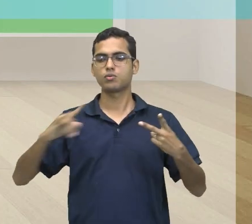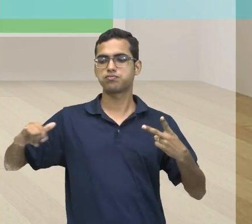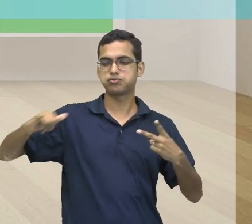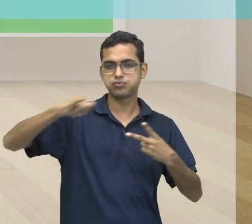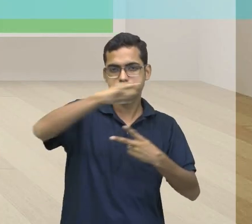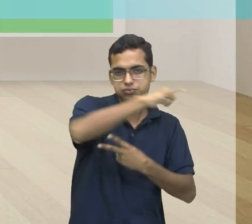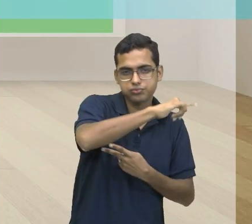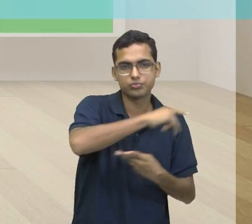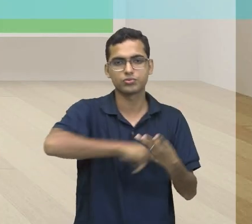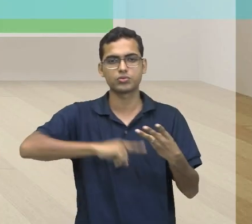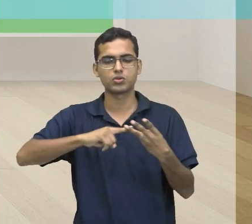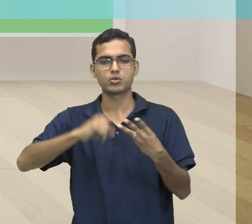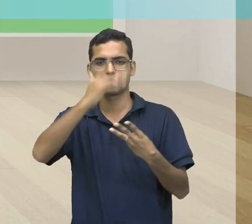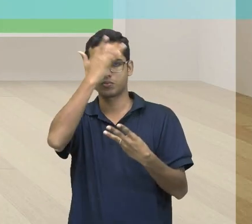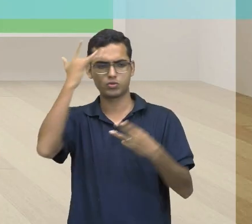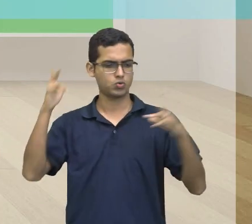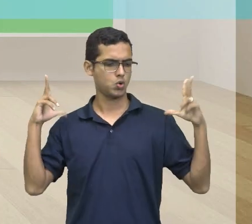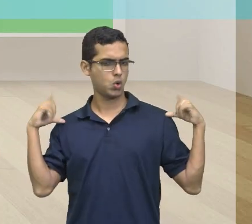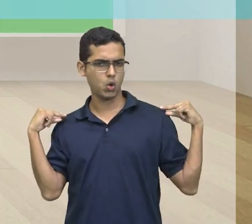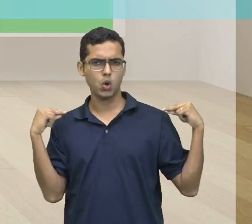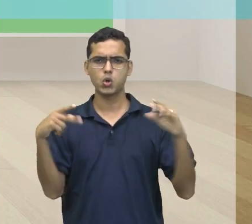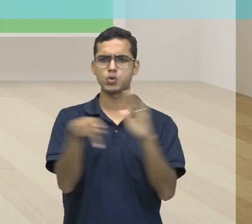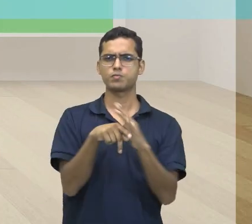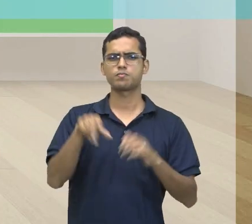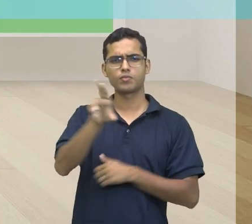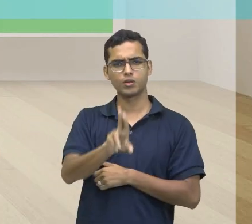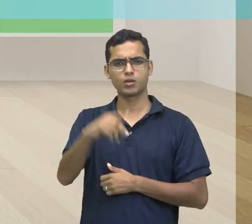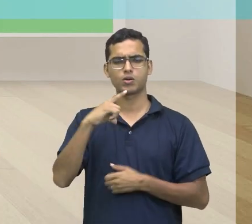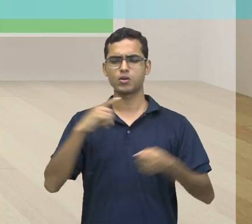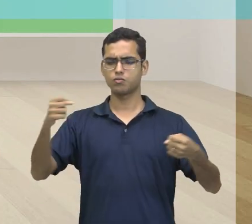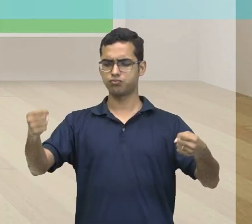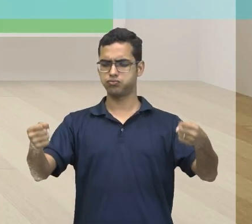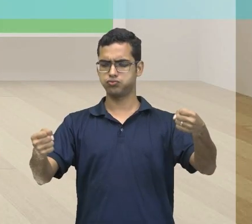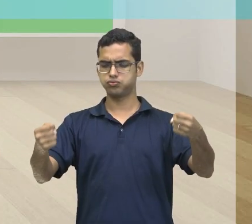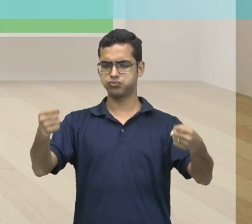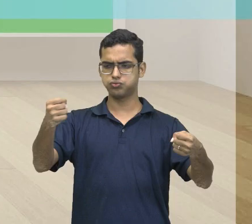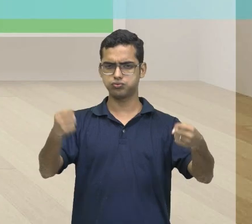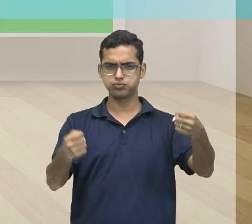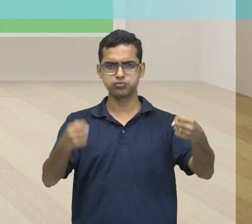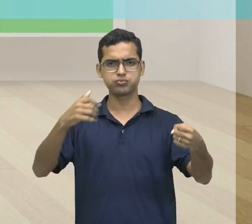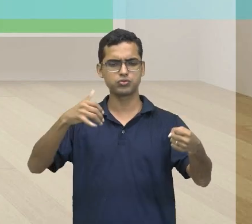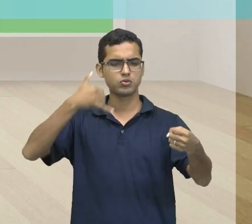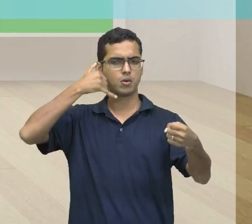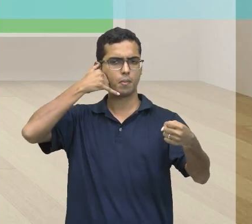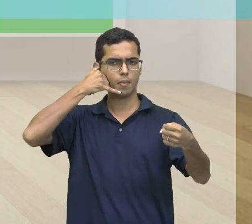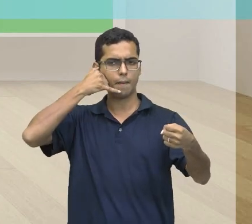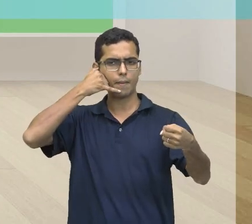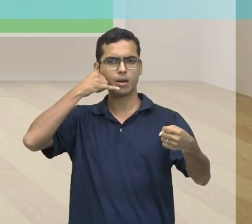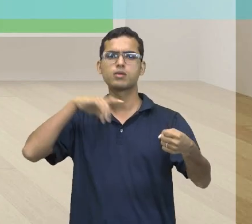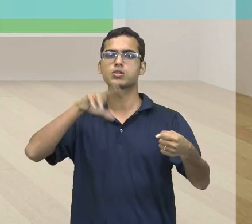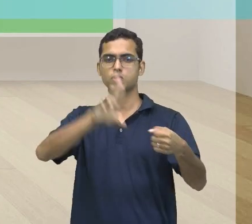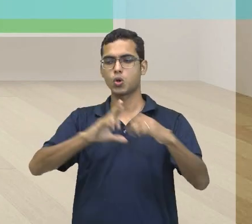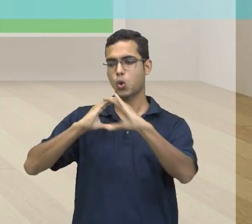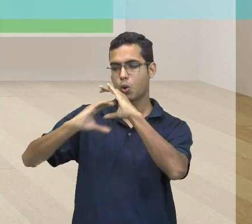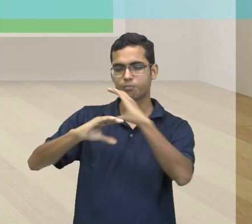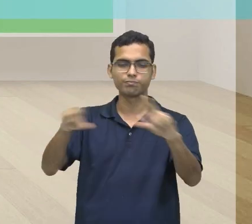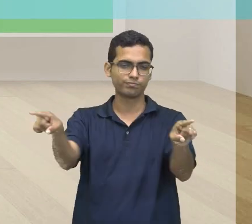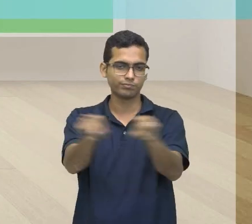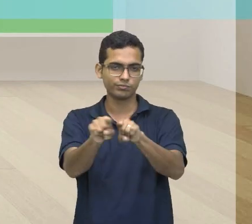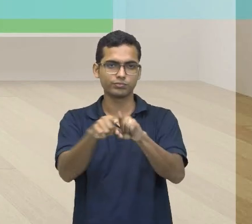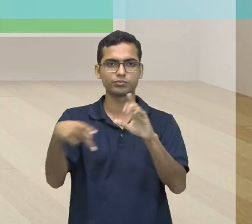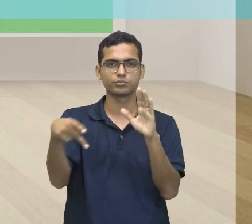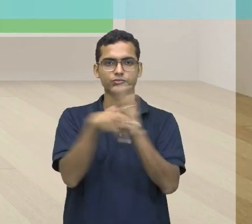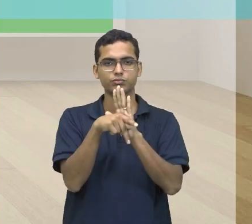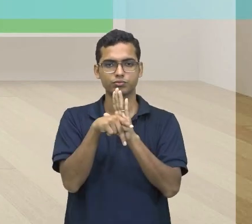de controle, enfim, é utilizado a língua inglesa também. E por último, a nossa terceira frase